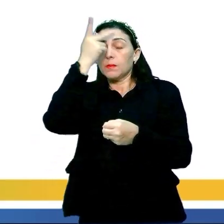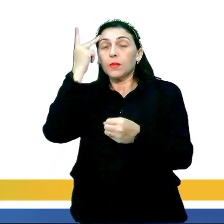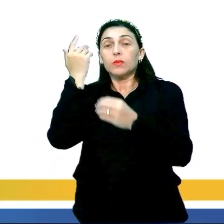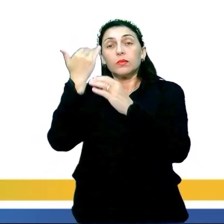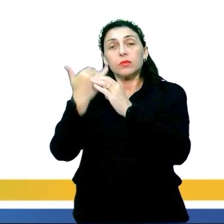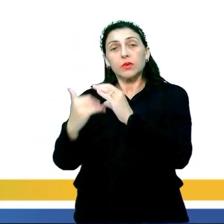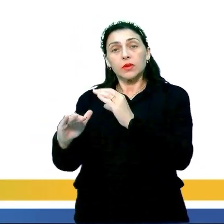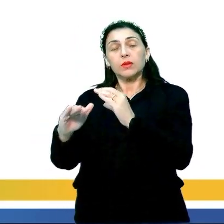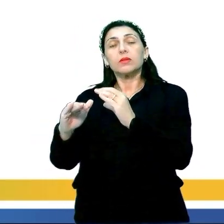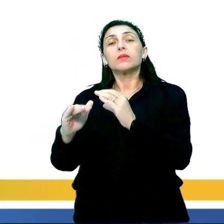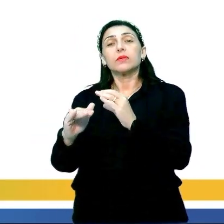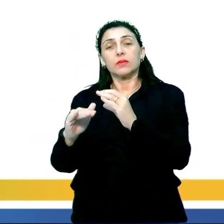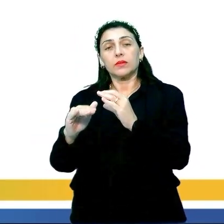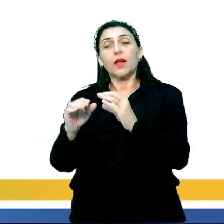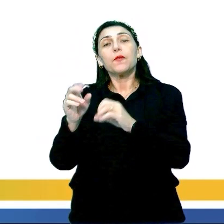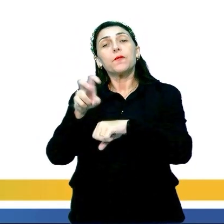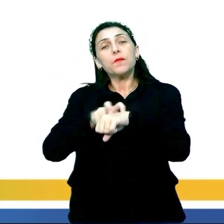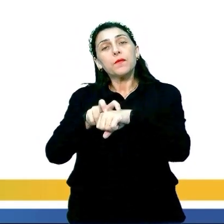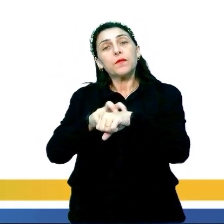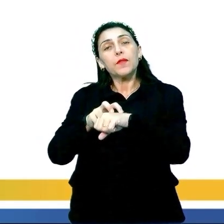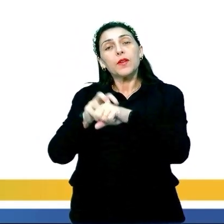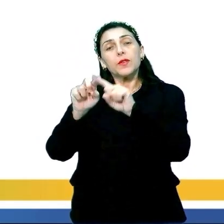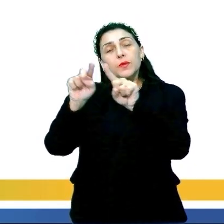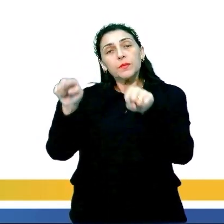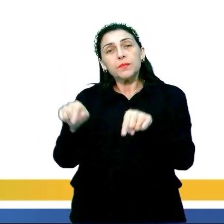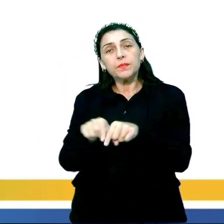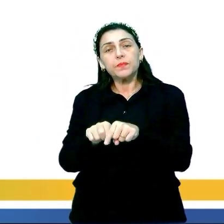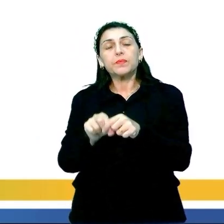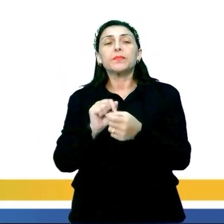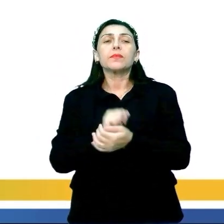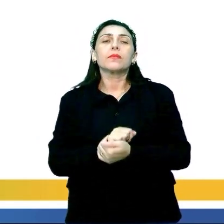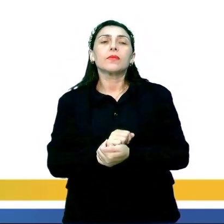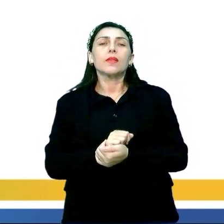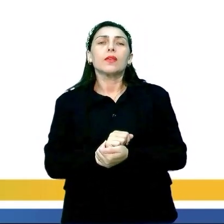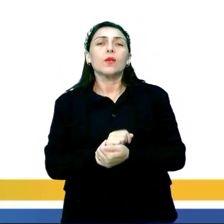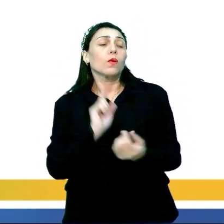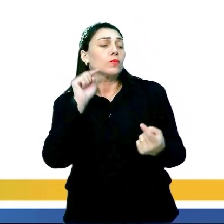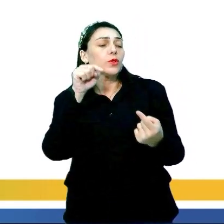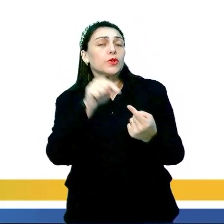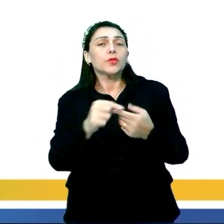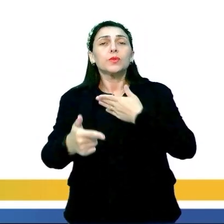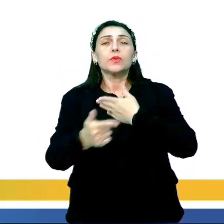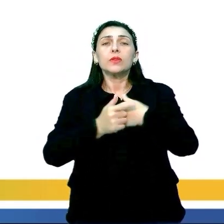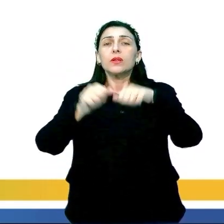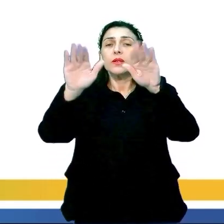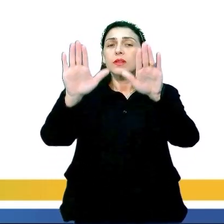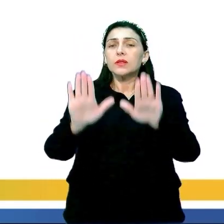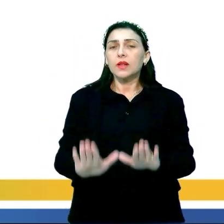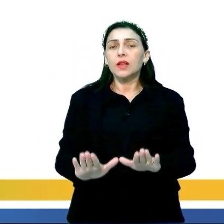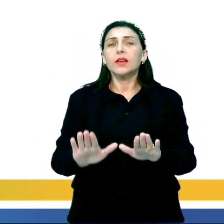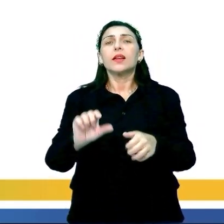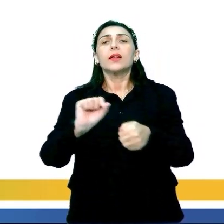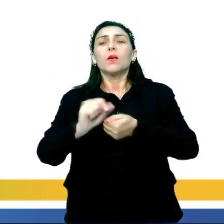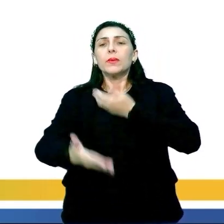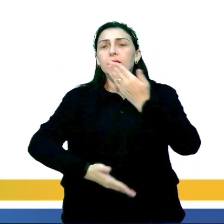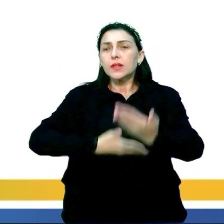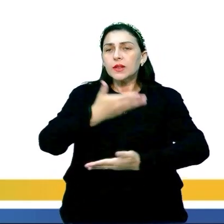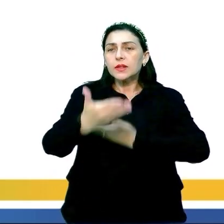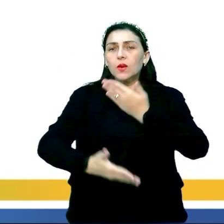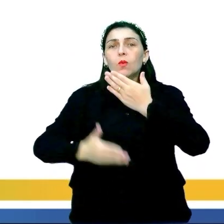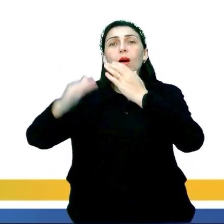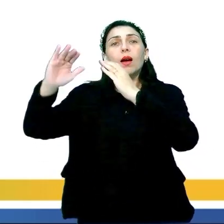que aí nós temos essa daí em verde. E então, vamos lá. O objetivo do cartaz é estabelecer